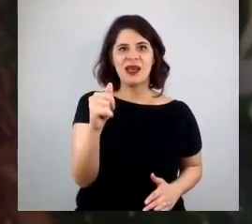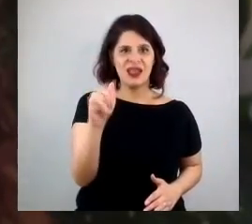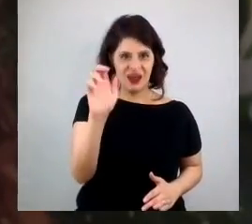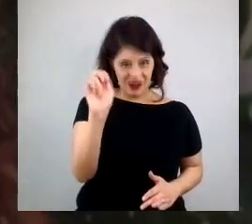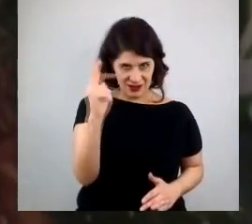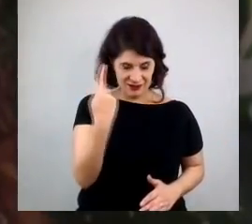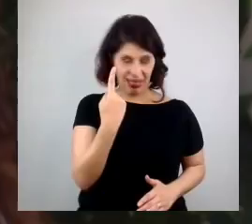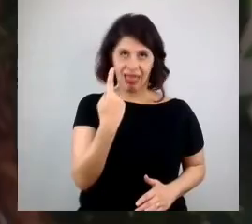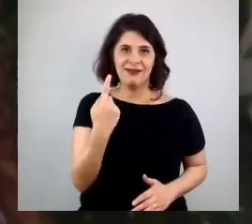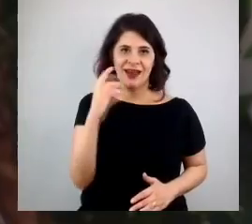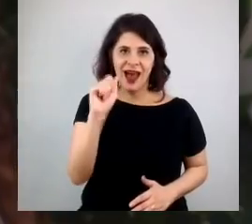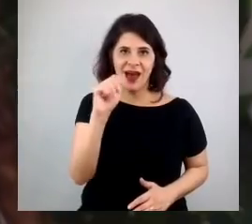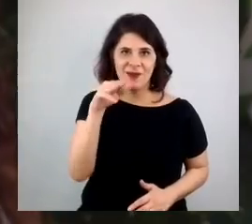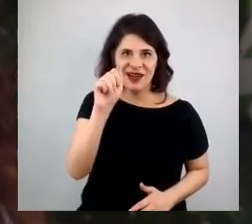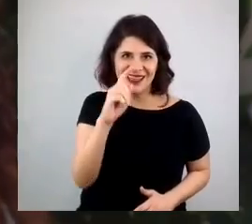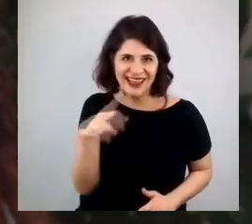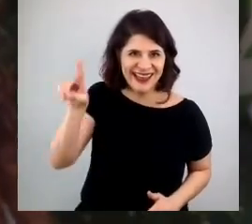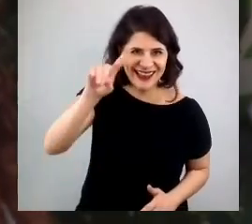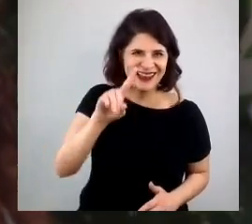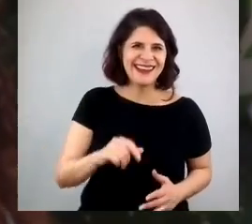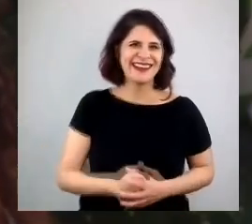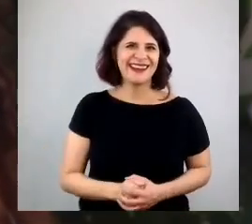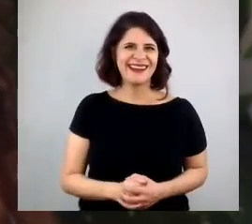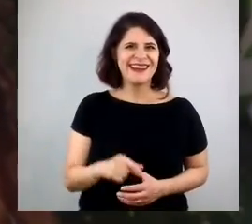Parece que minha vida estava suja